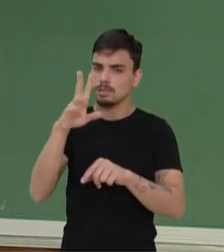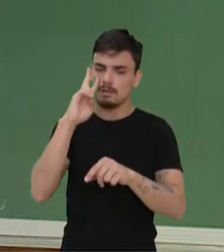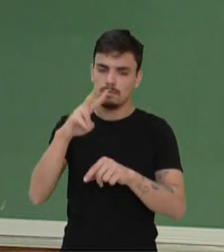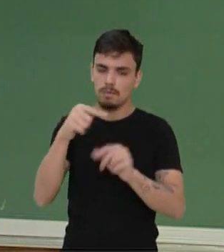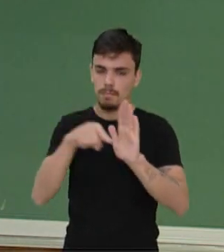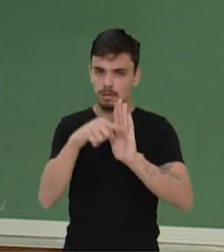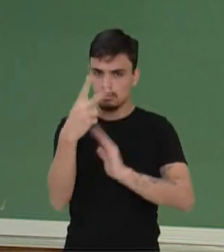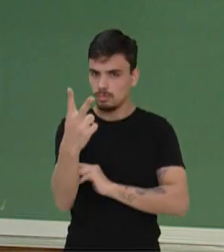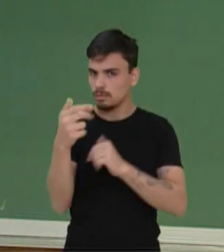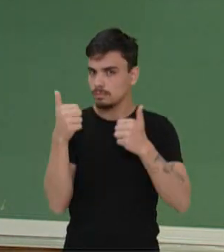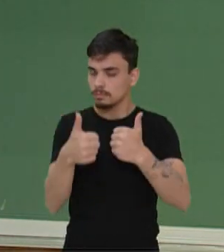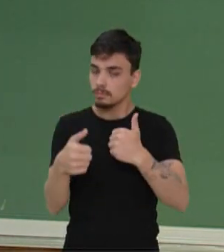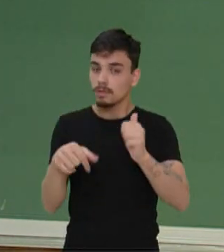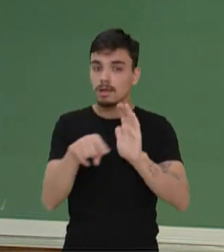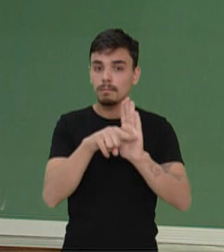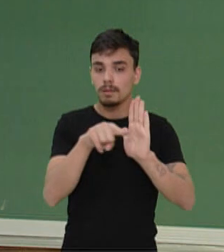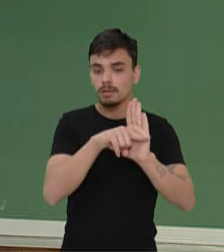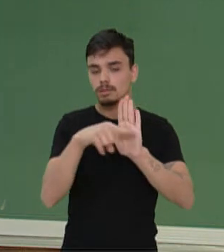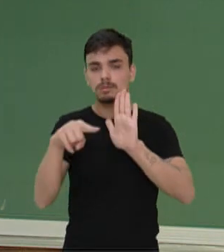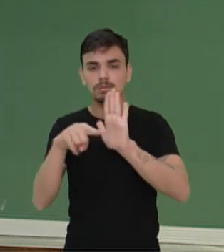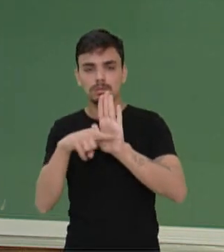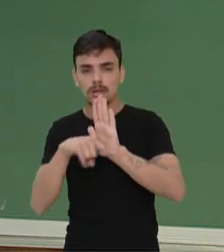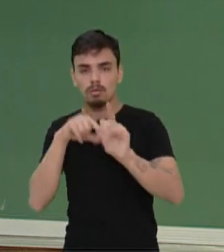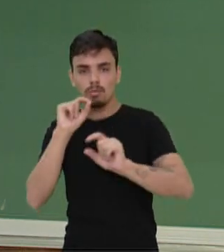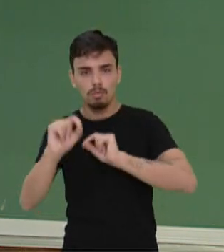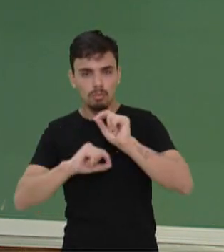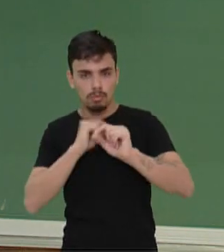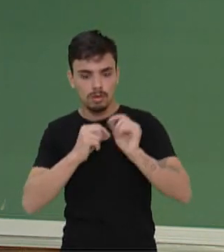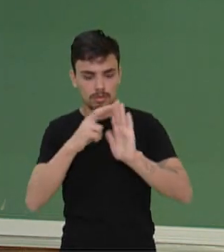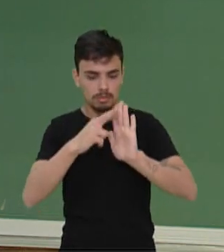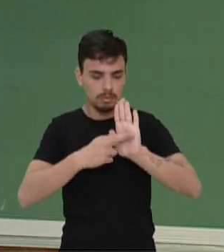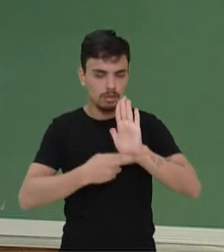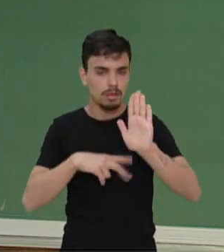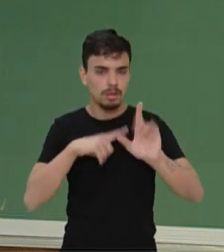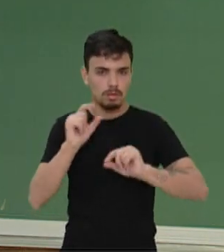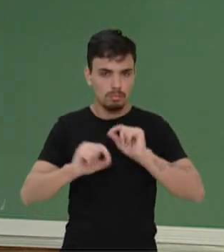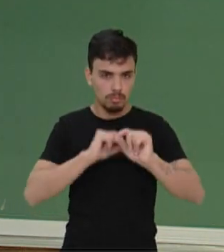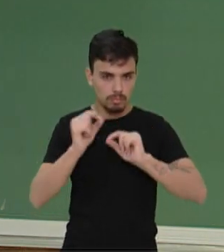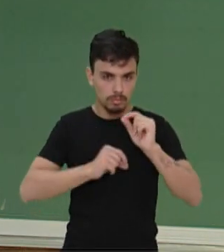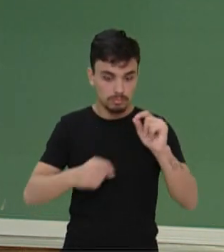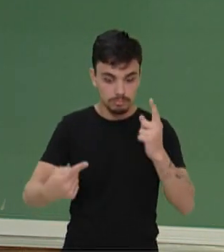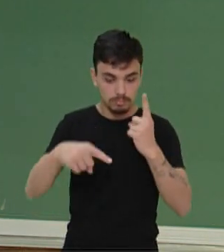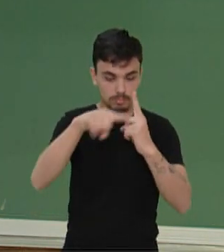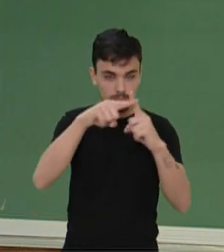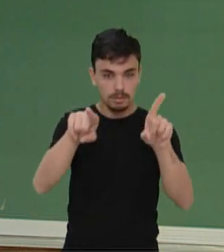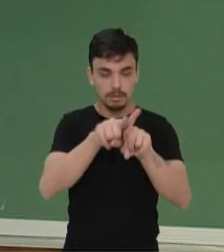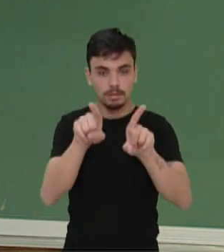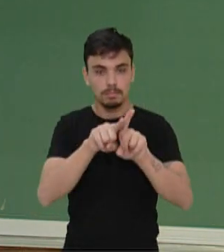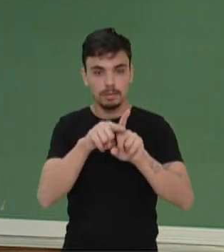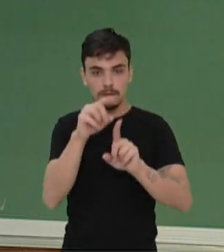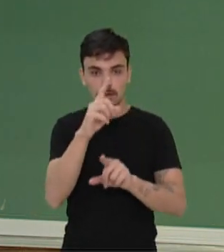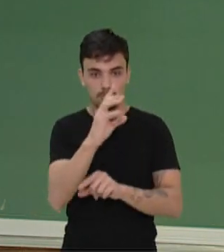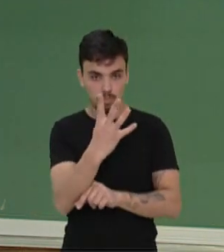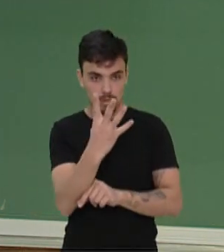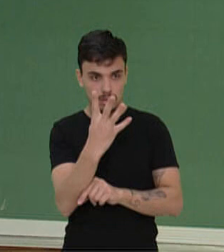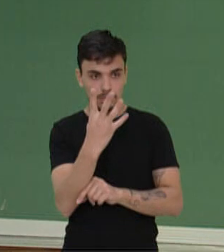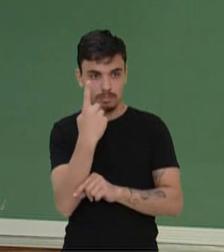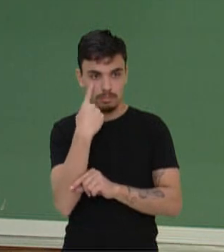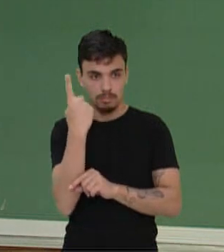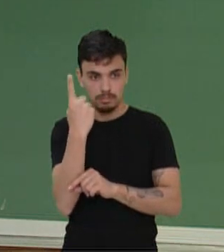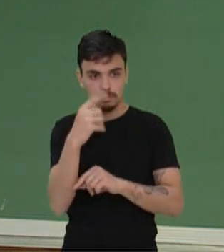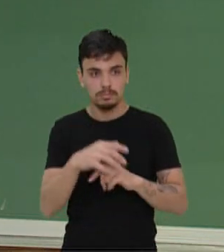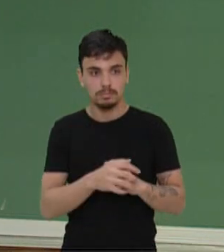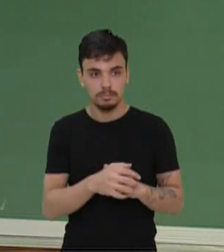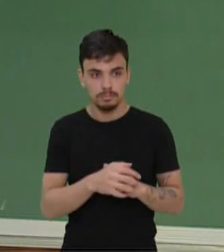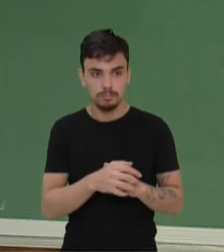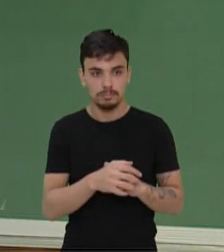menos 2. Esse negativo e esse negativo, pela regra de sinais, fica positivo. Aqui vai ficar 4 vezes 2, que é 8, e 144